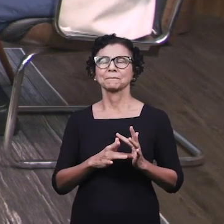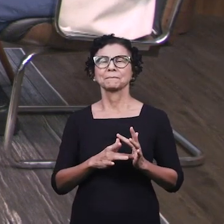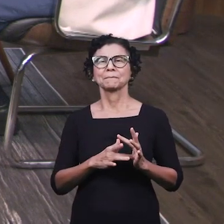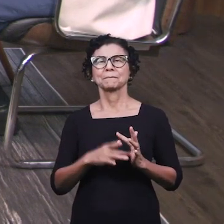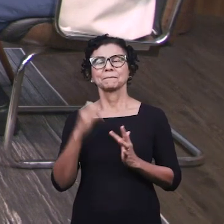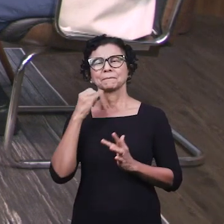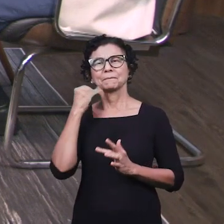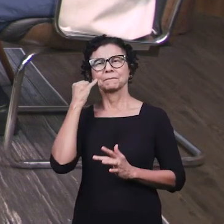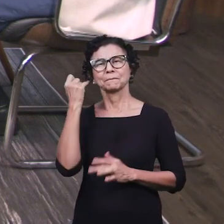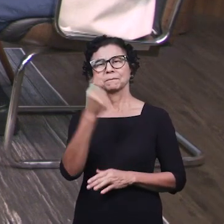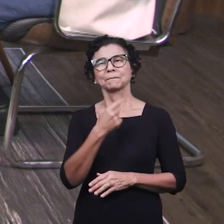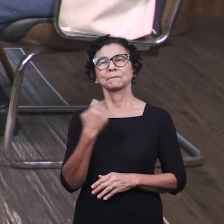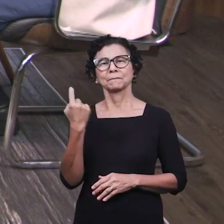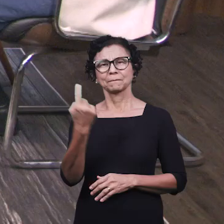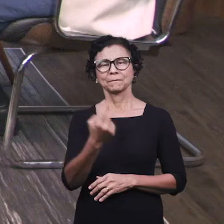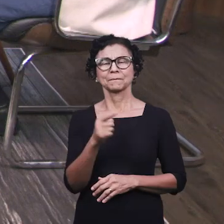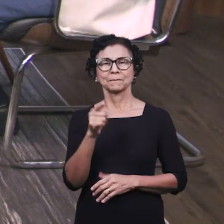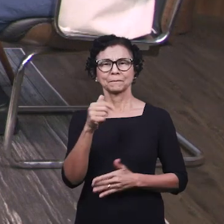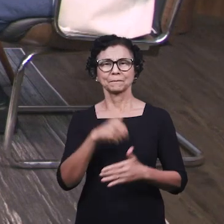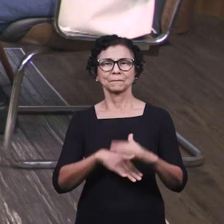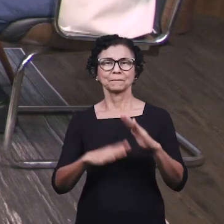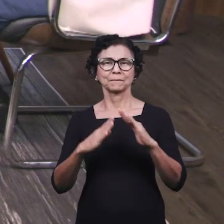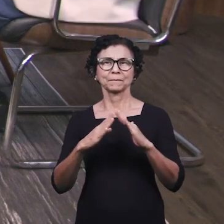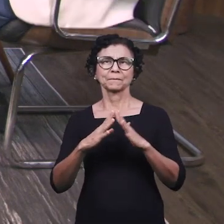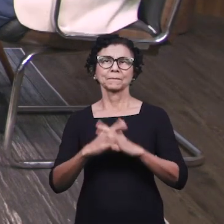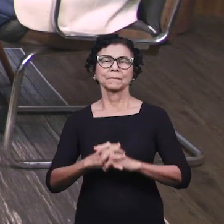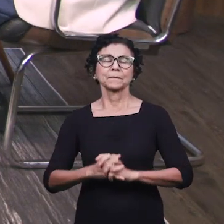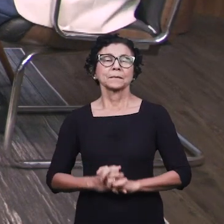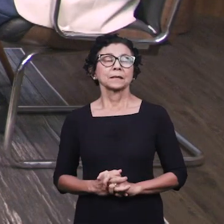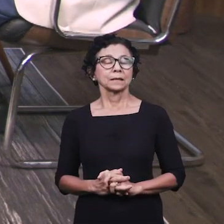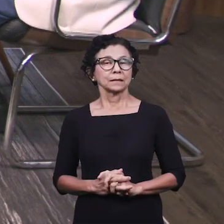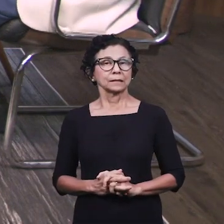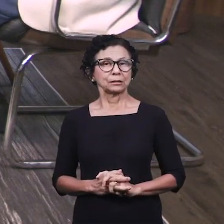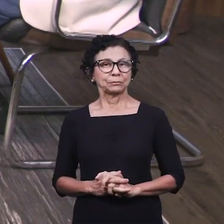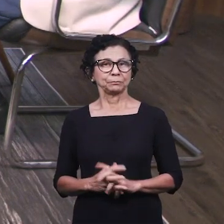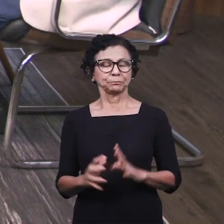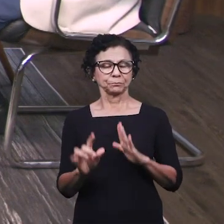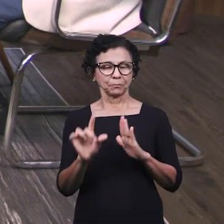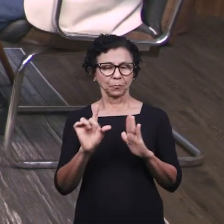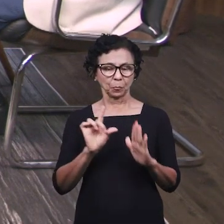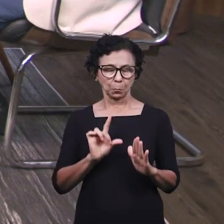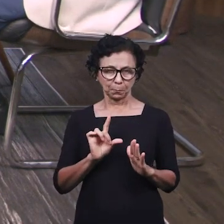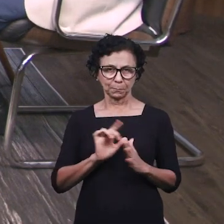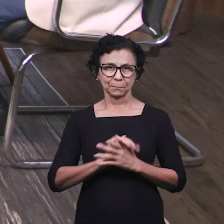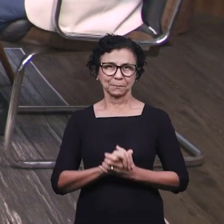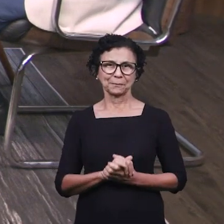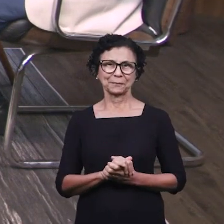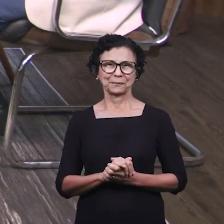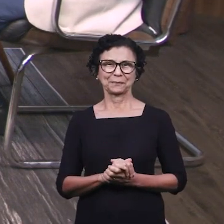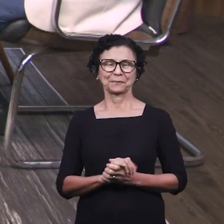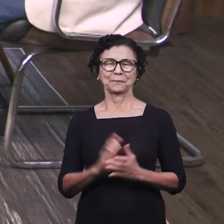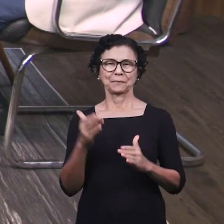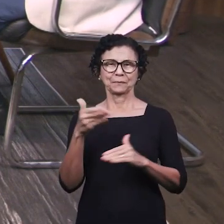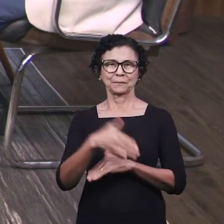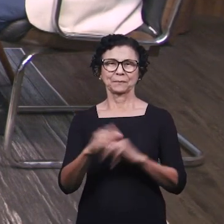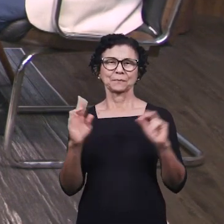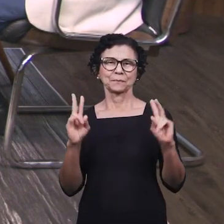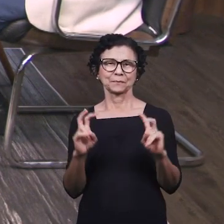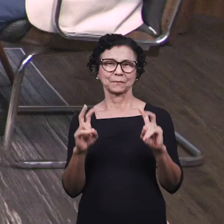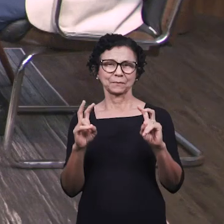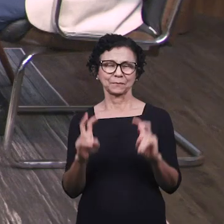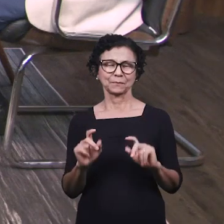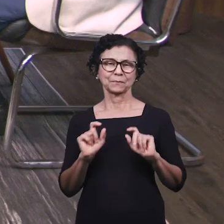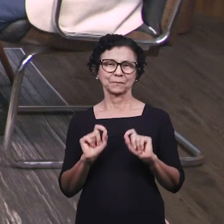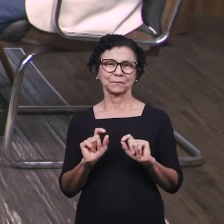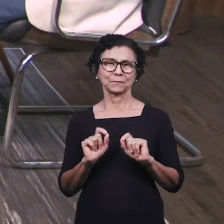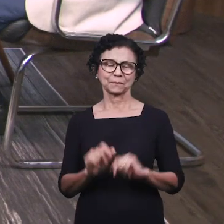a todos, a paz do Senhor de casa. Muito bem, olha só, antes de nós partirmos aqui para o nosso assunto de hoje, eu quero